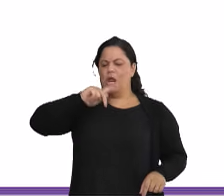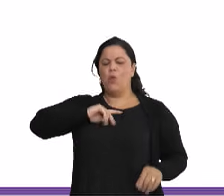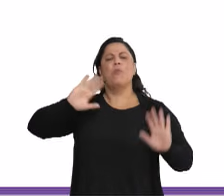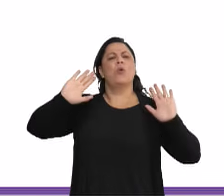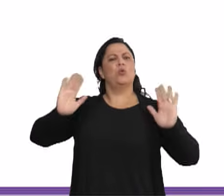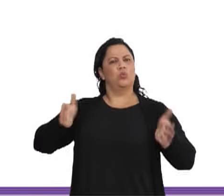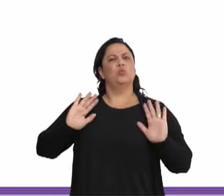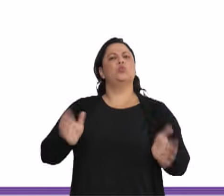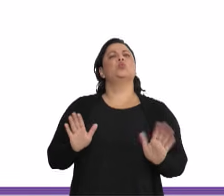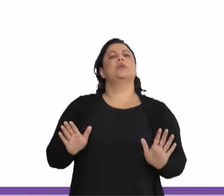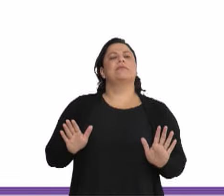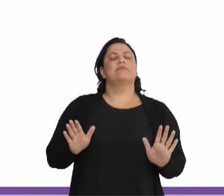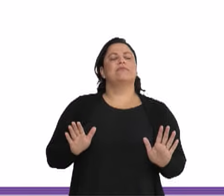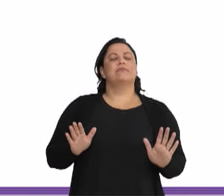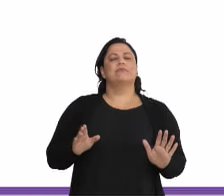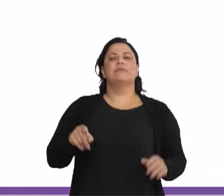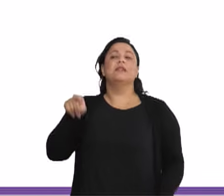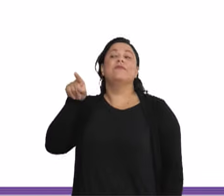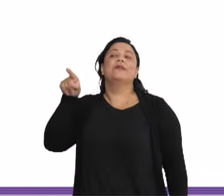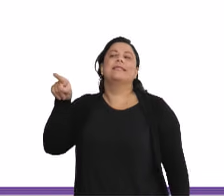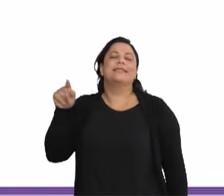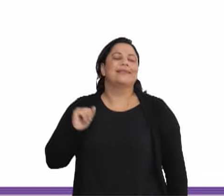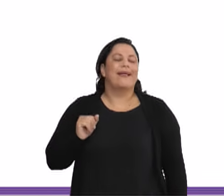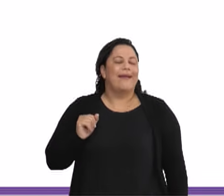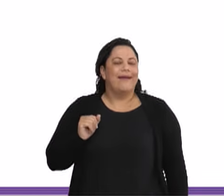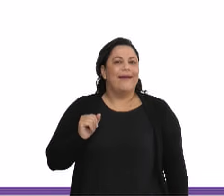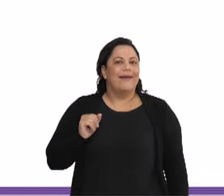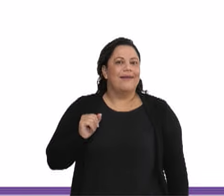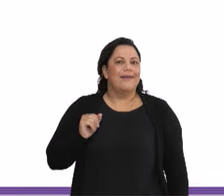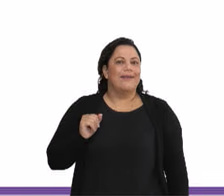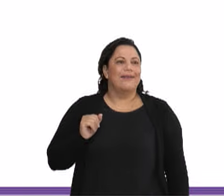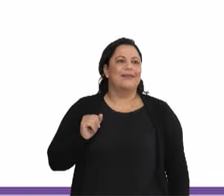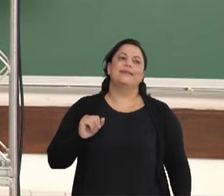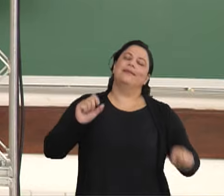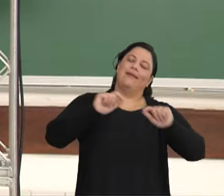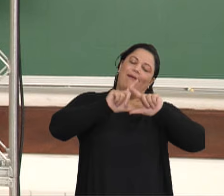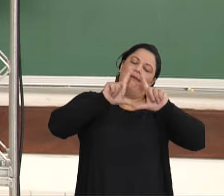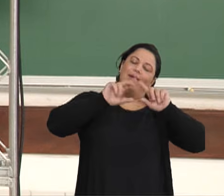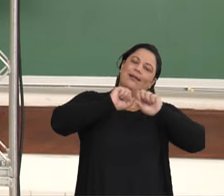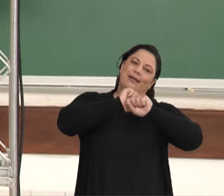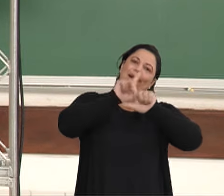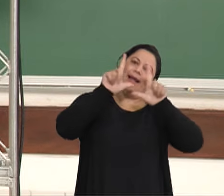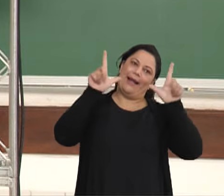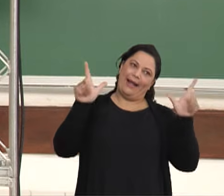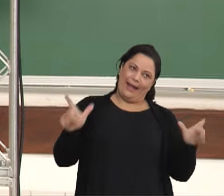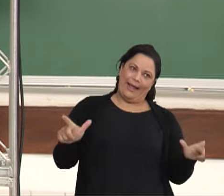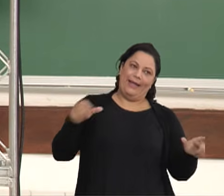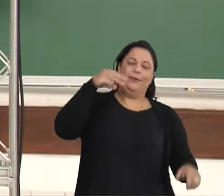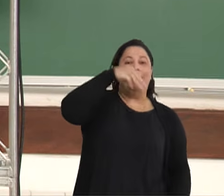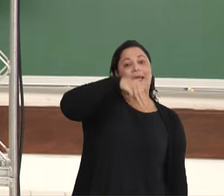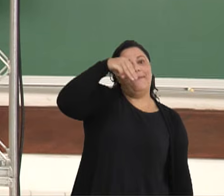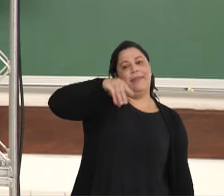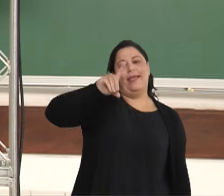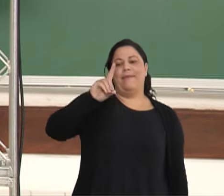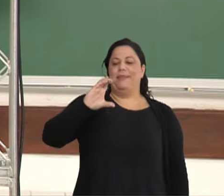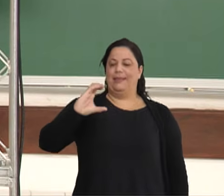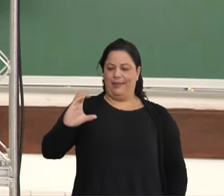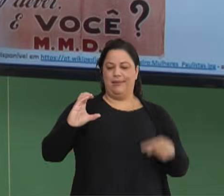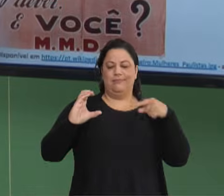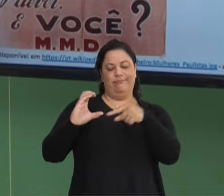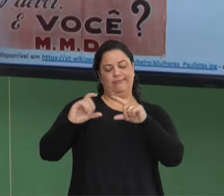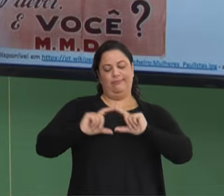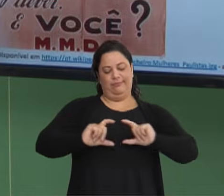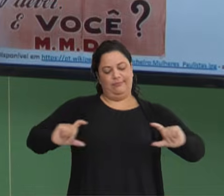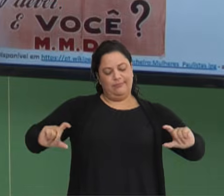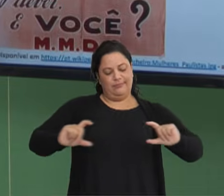você? Está dizendo de novo, consulte sua consciência. E claro, a sigla lá embaixo, MMDC, para dizer que é um cartaz desse movimento de